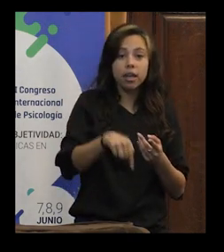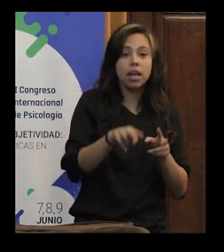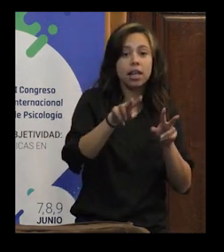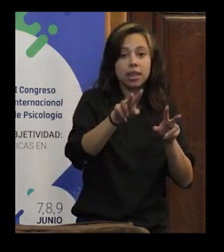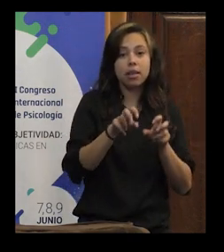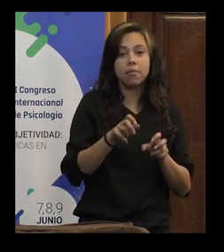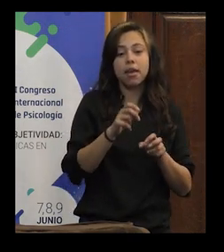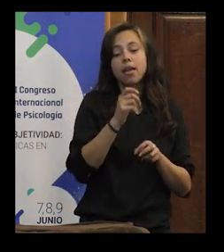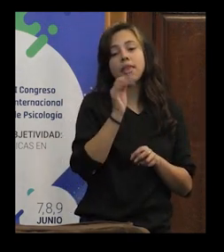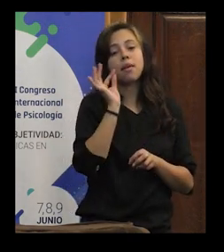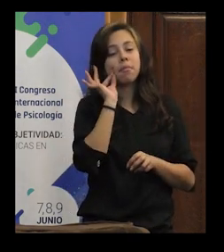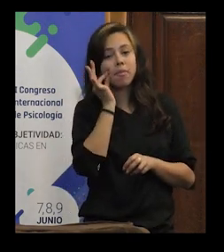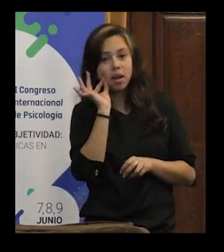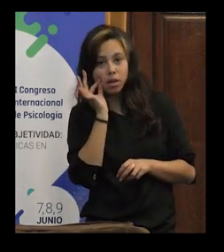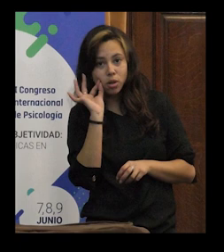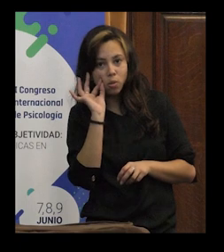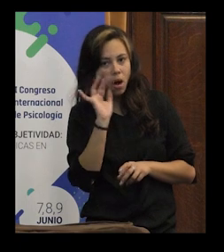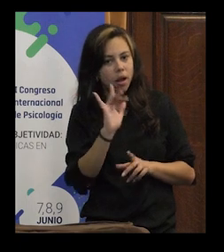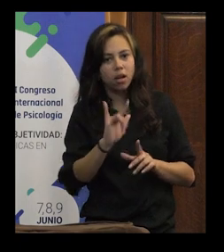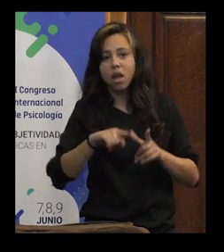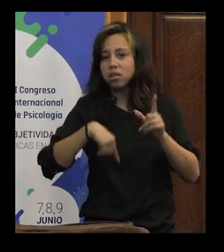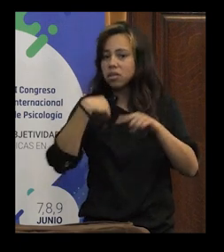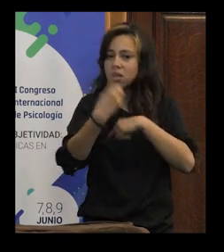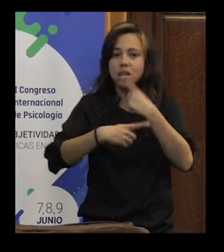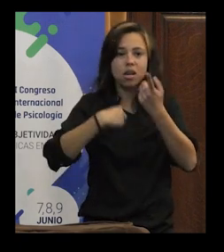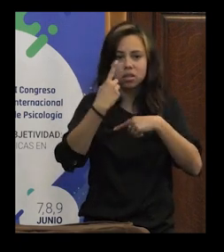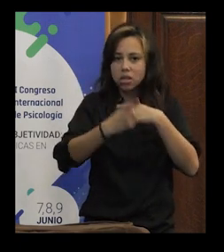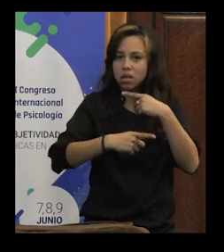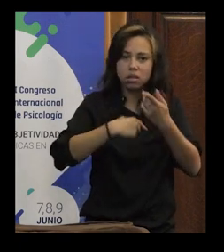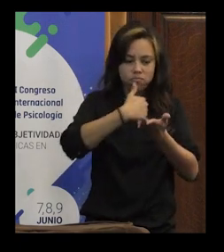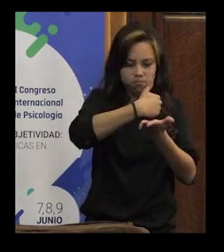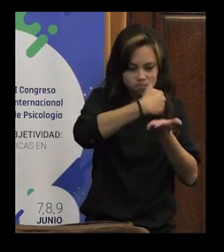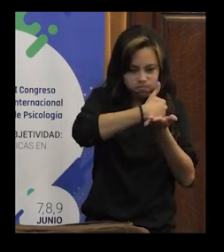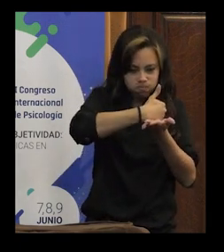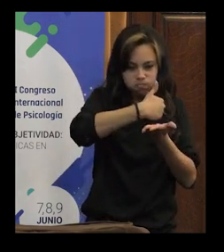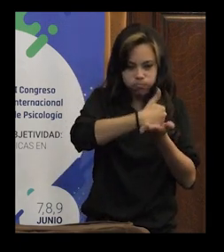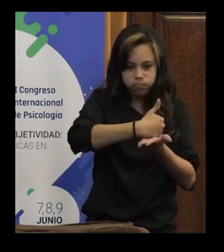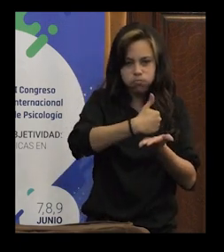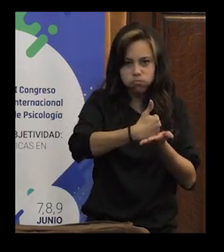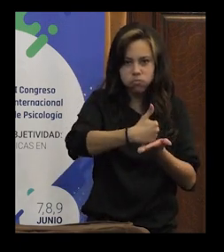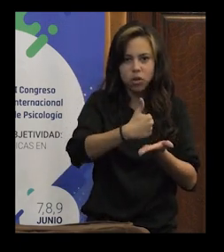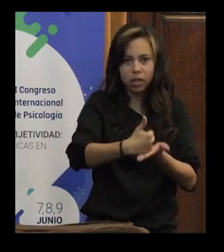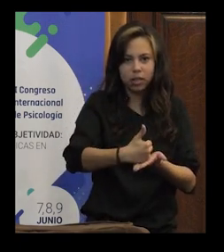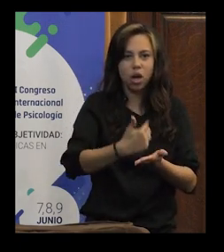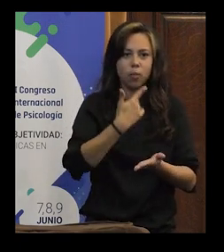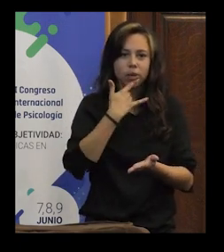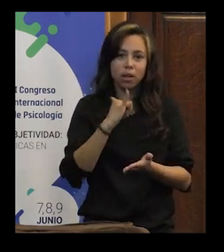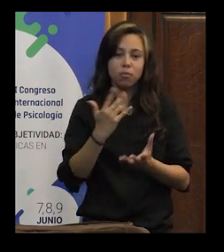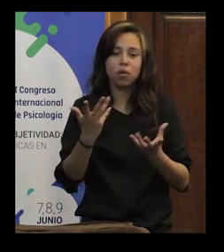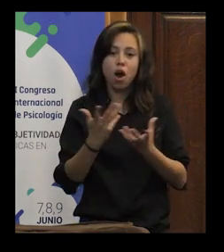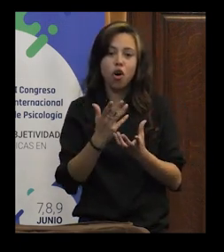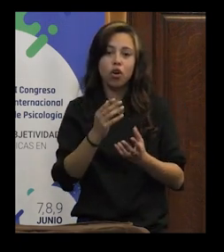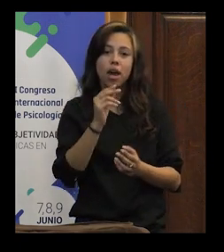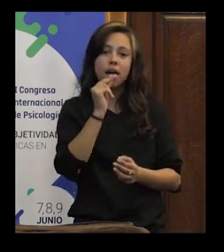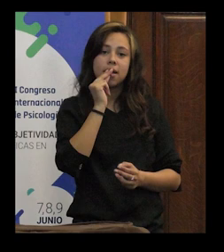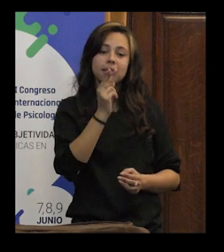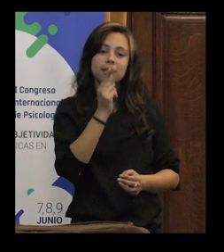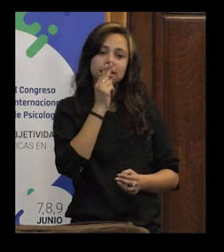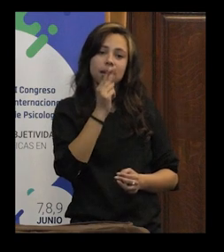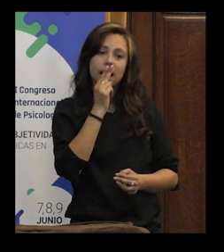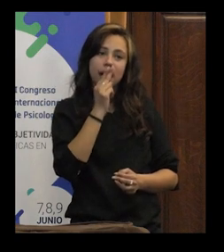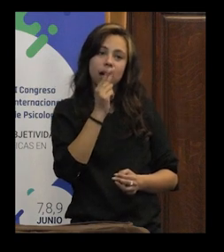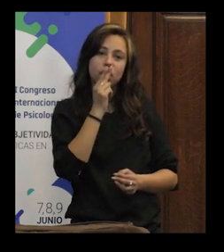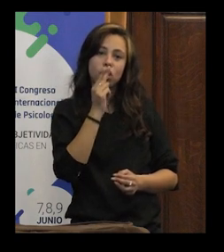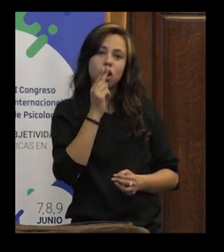sigue muito presente. O vape, por exemplo, é um cigarrilho eletrônico que, segundo